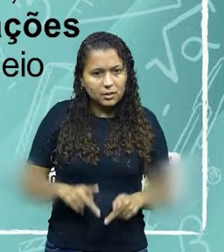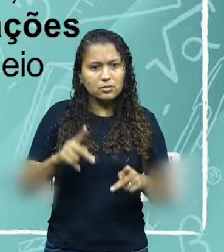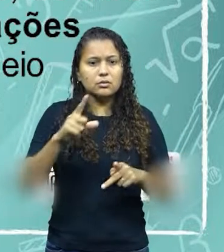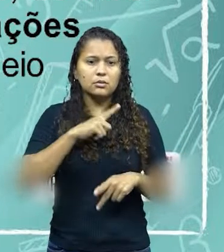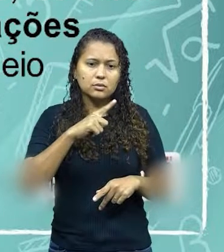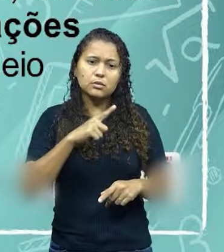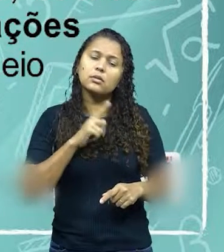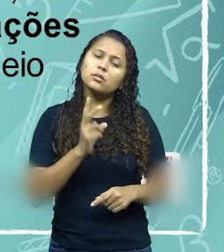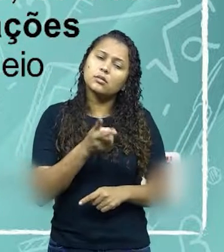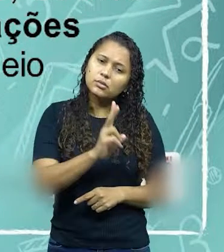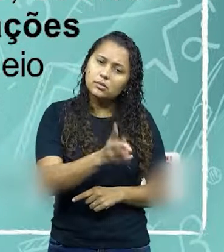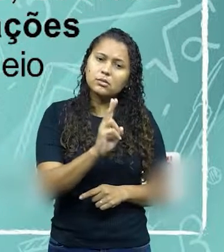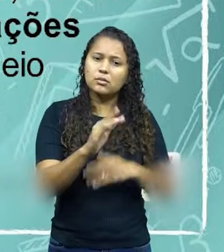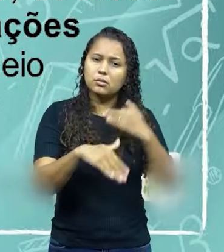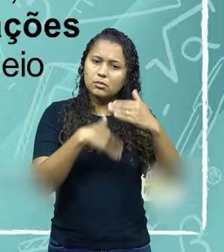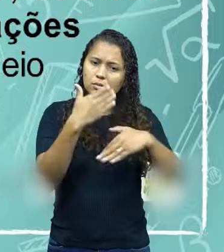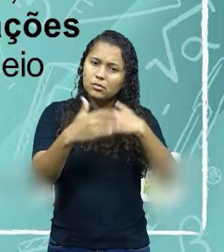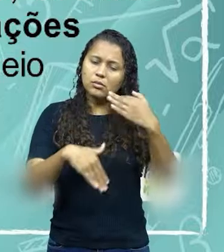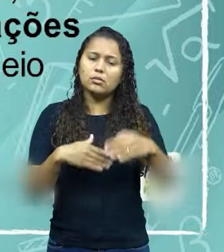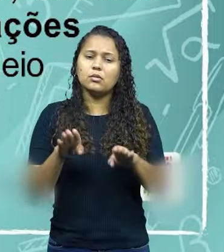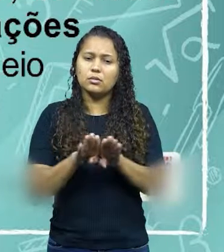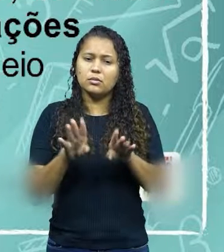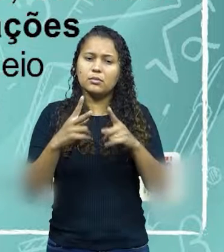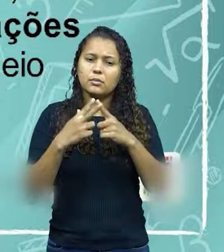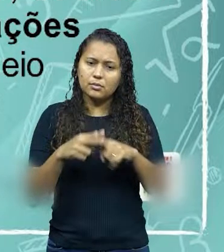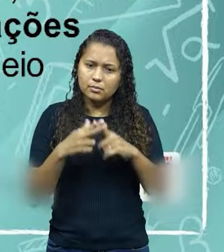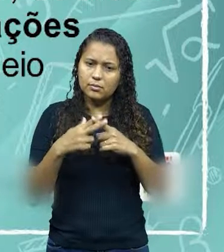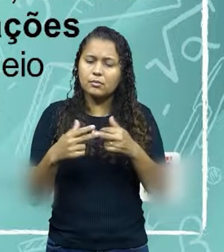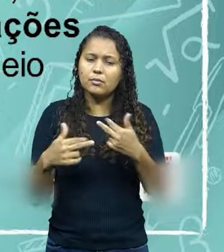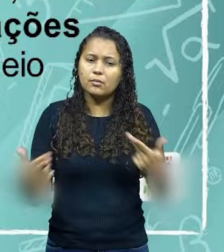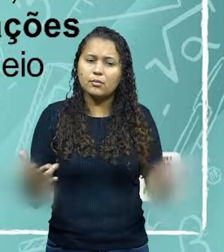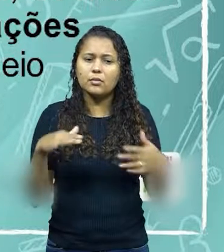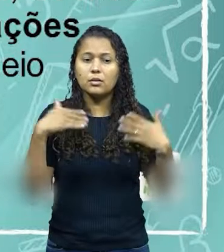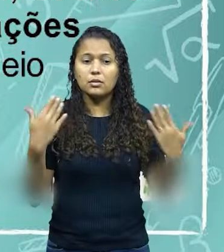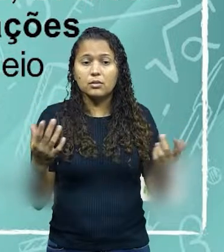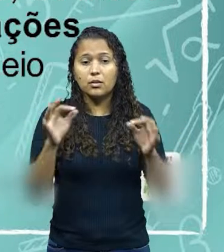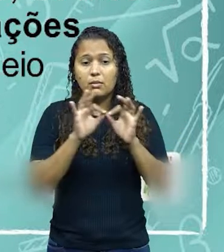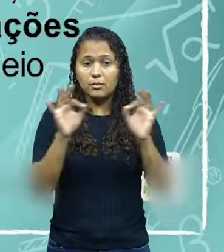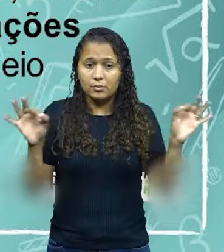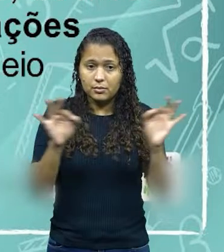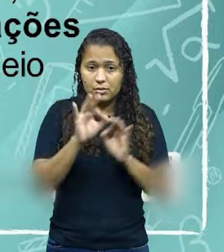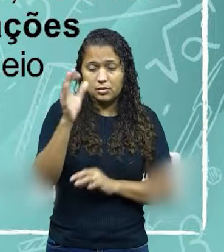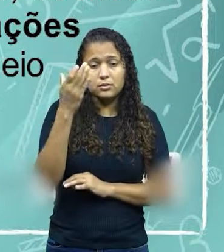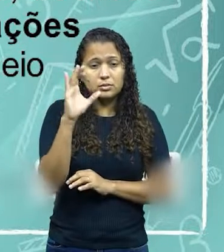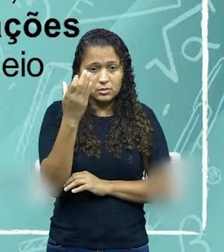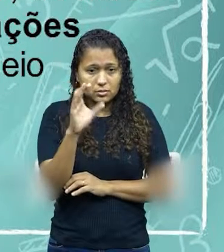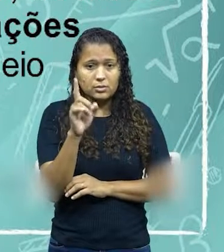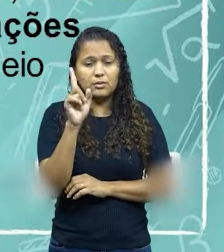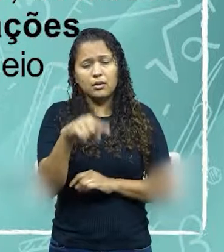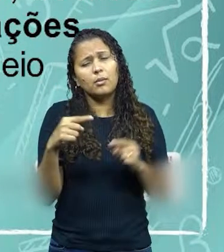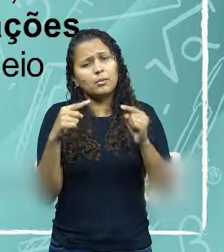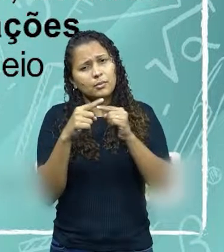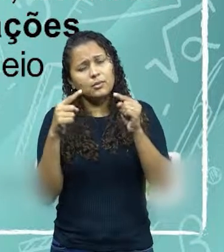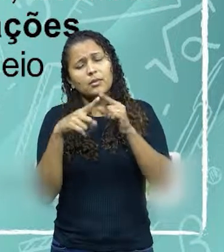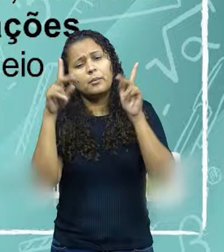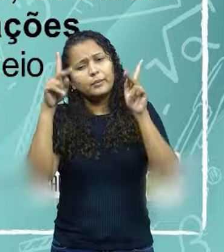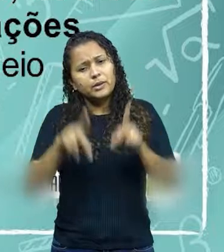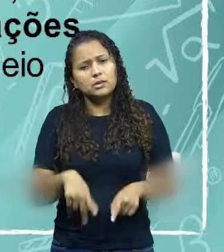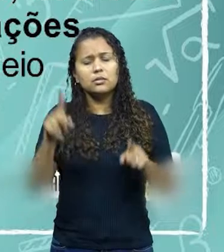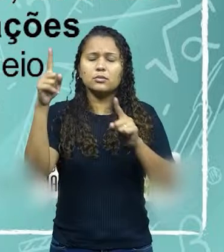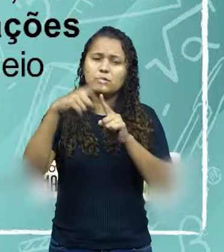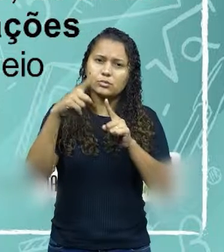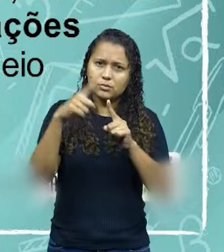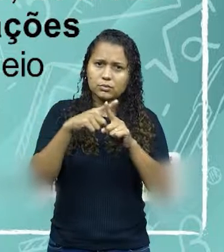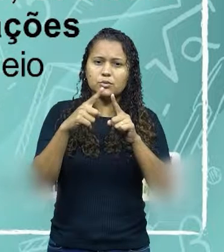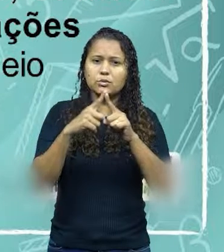dos padrões de medida e a sua constante evolução e manutenção. Ou seja, a metrologia científica, ela vai definir esses padrões e